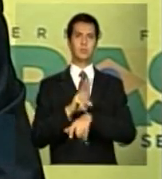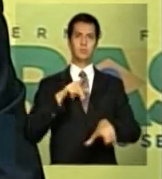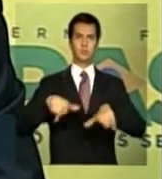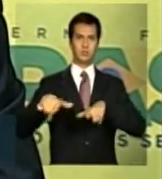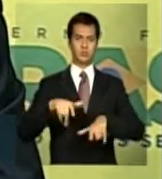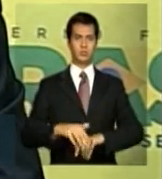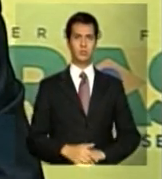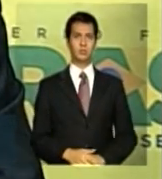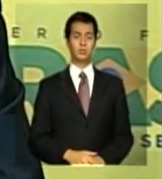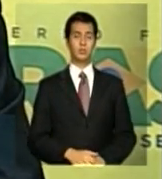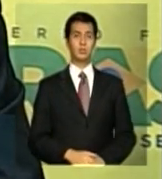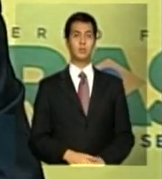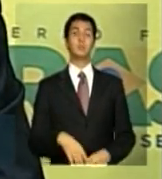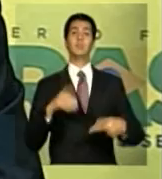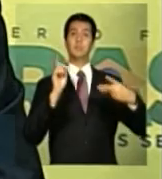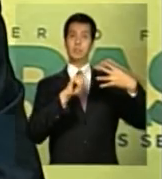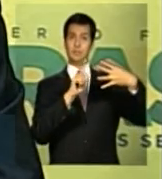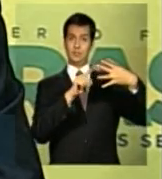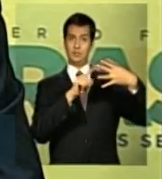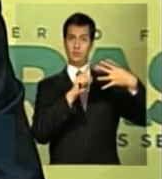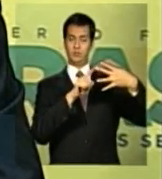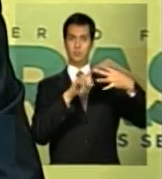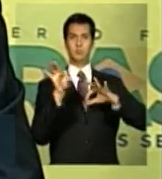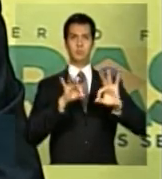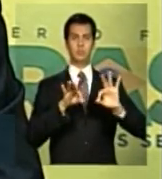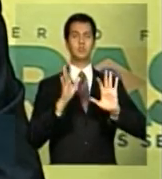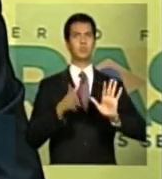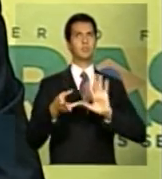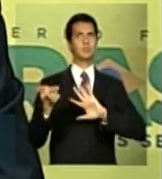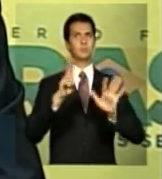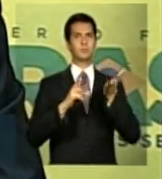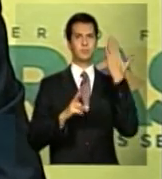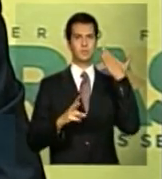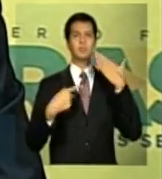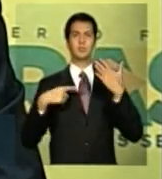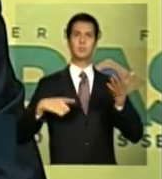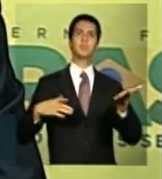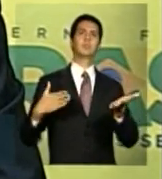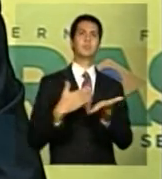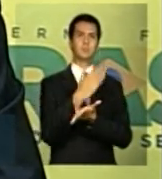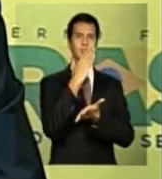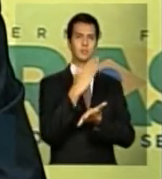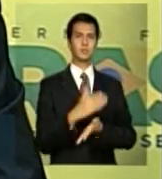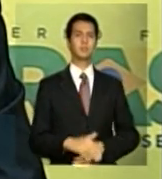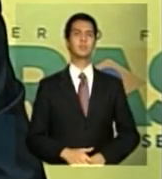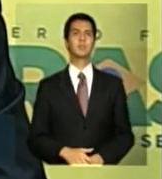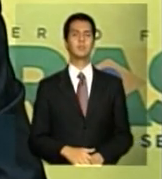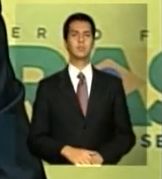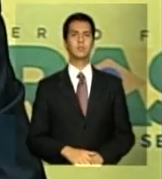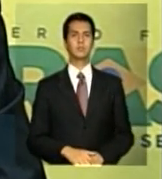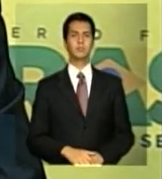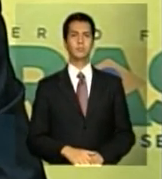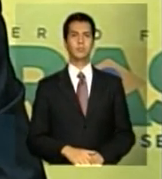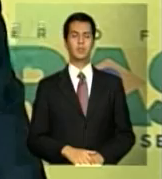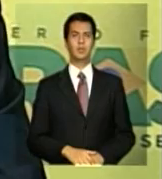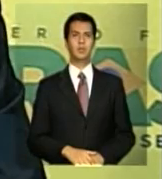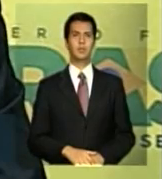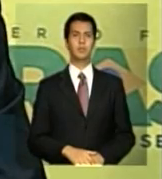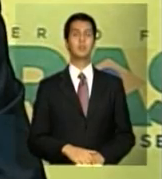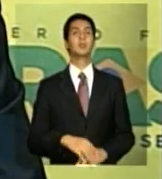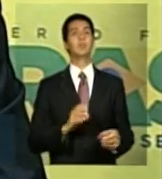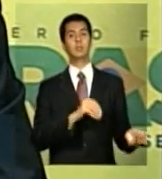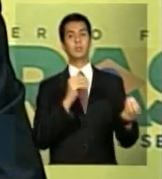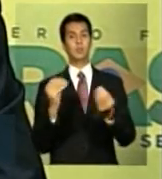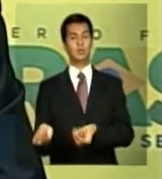O segundo projeto foi aprovado semana passada, depois de intensa negociação na Câmara, foi para o